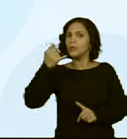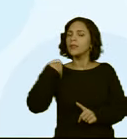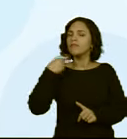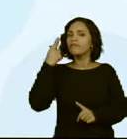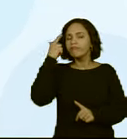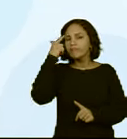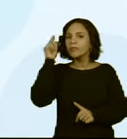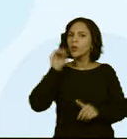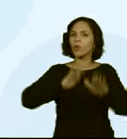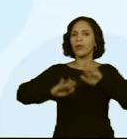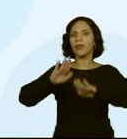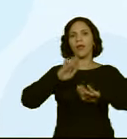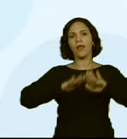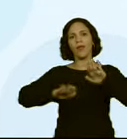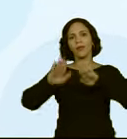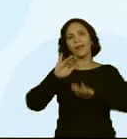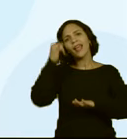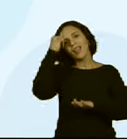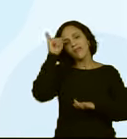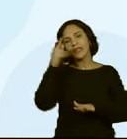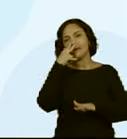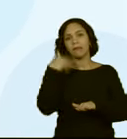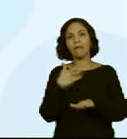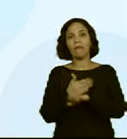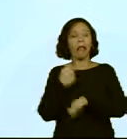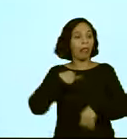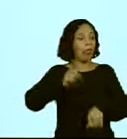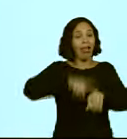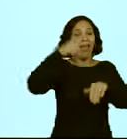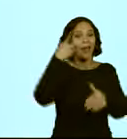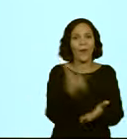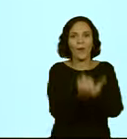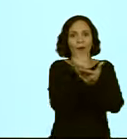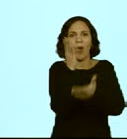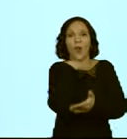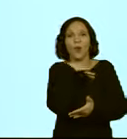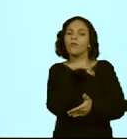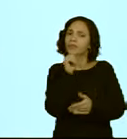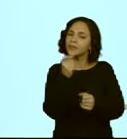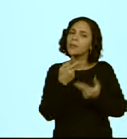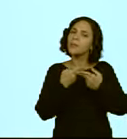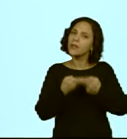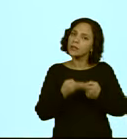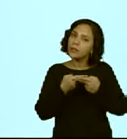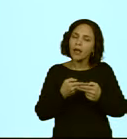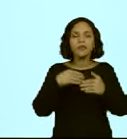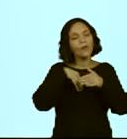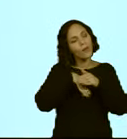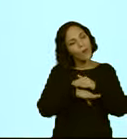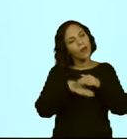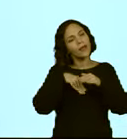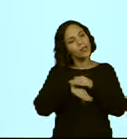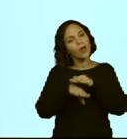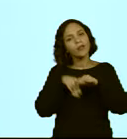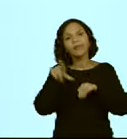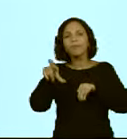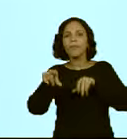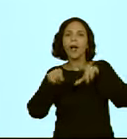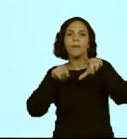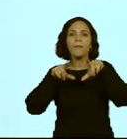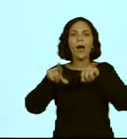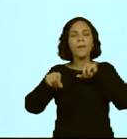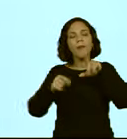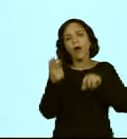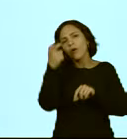a gente ter cuidado em não querer antecipar e comprar tudo para ontem tem que ter paciência e fazer as nossas